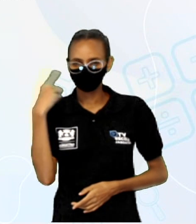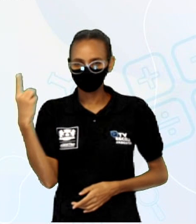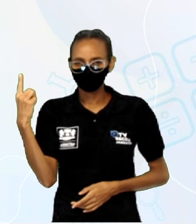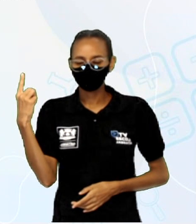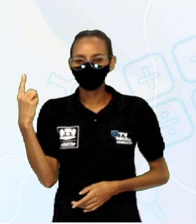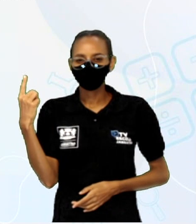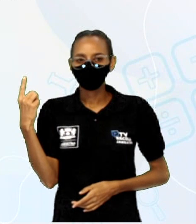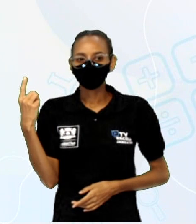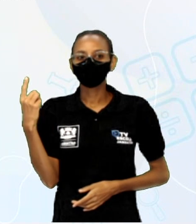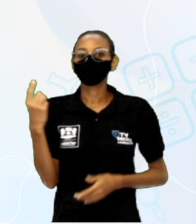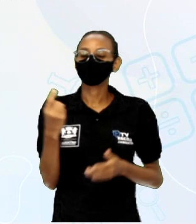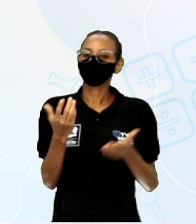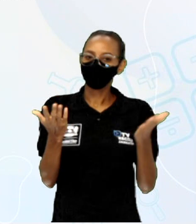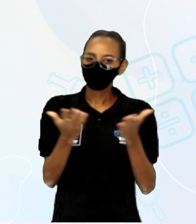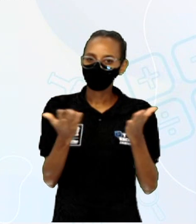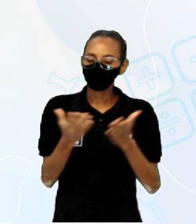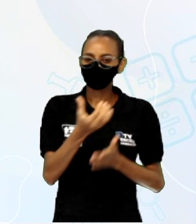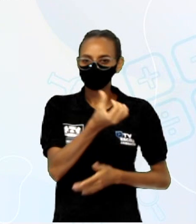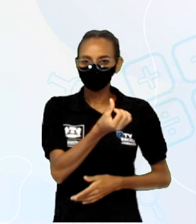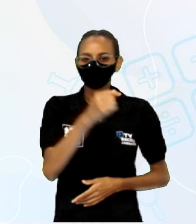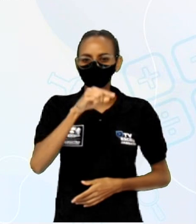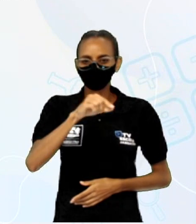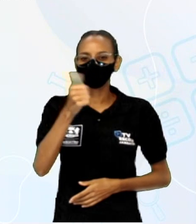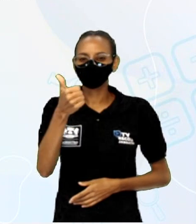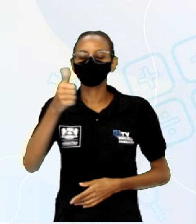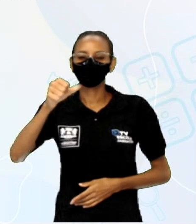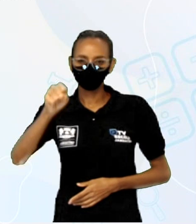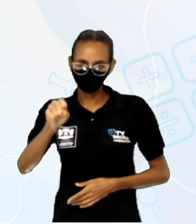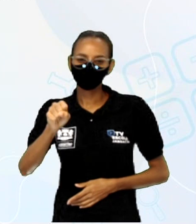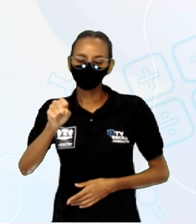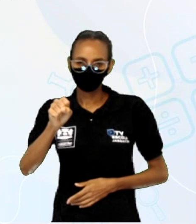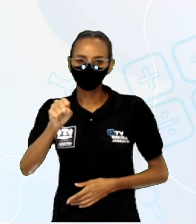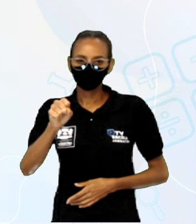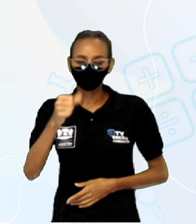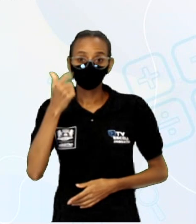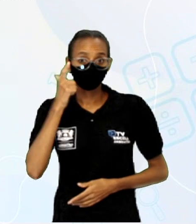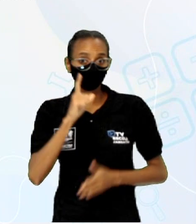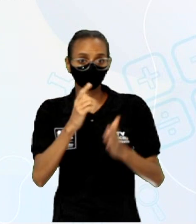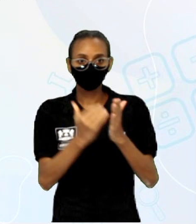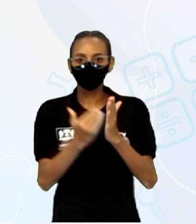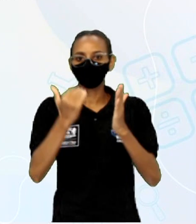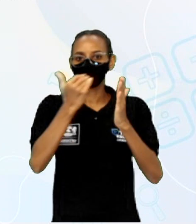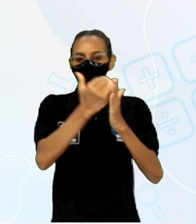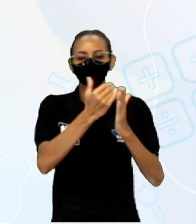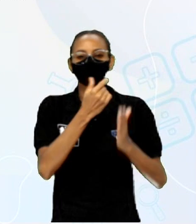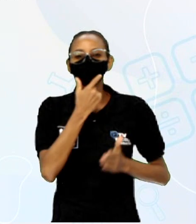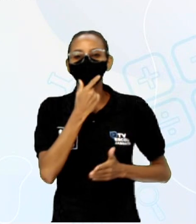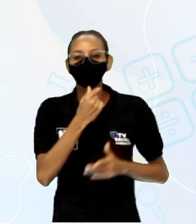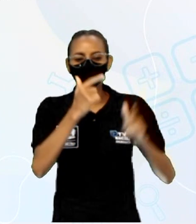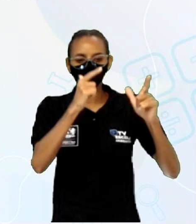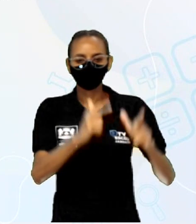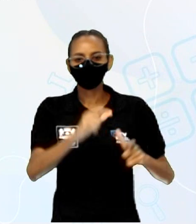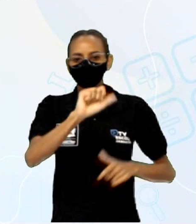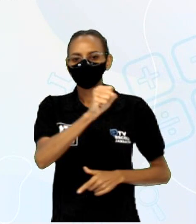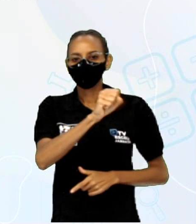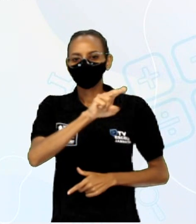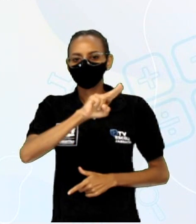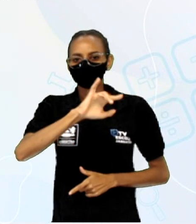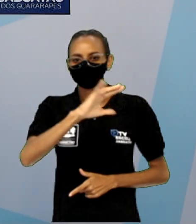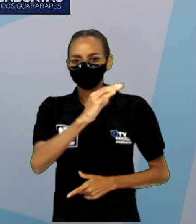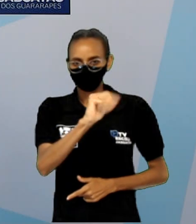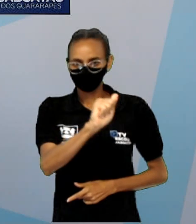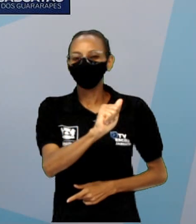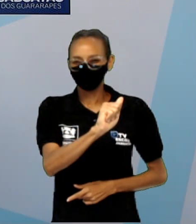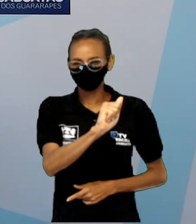de 6,18, né? 6 metros, ponto 18, que é de um suíço, né? Que é quem assistiu às Olimpíadas viu que ele foi